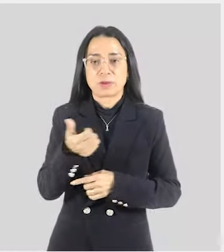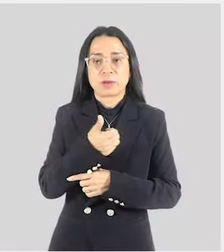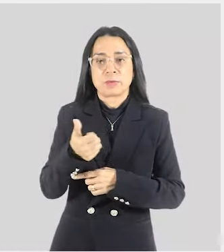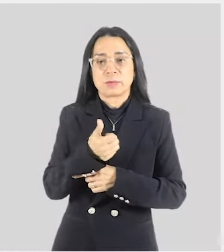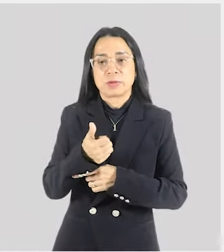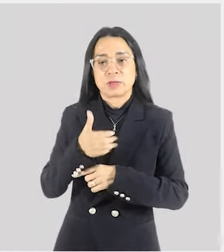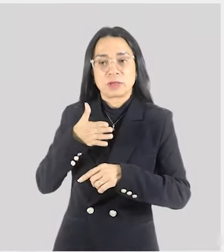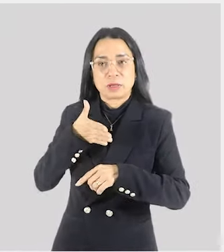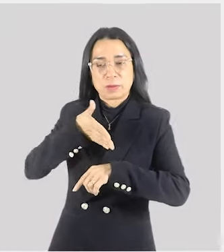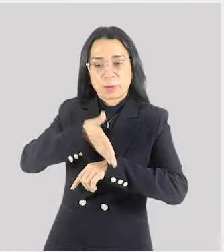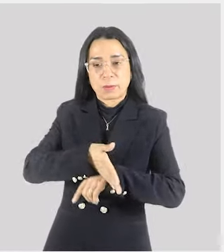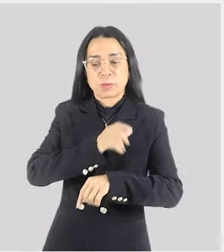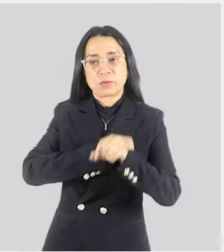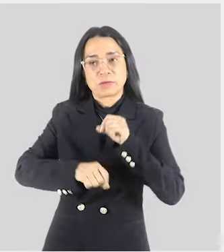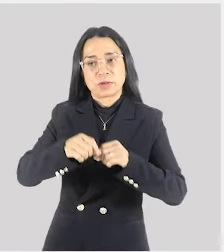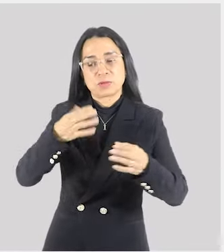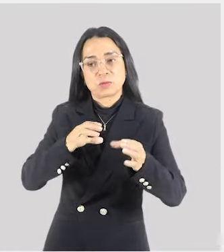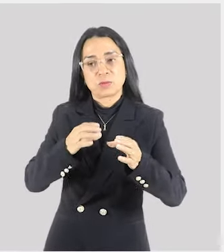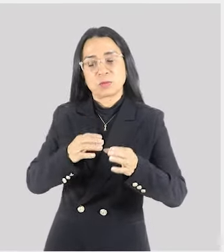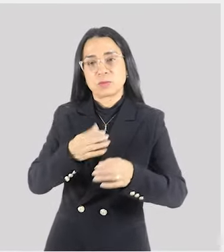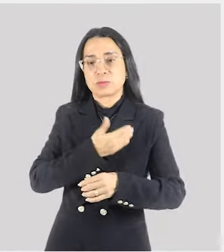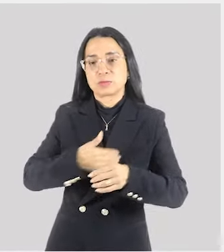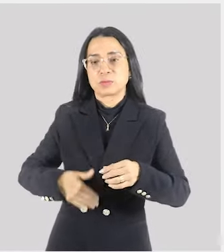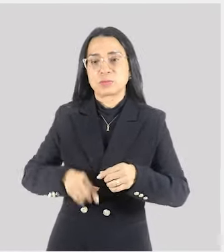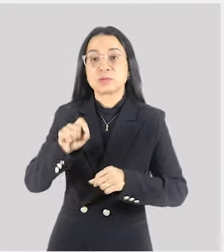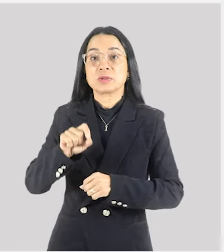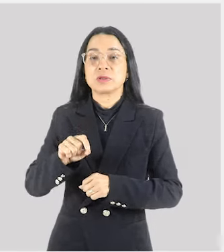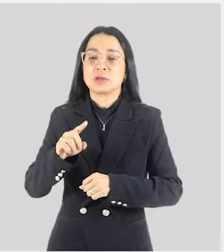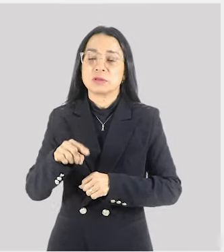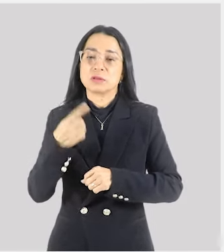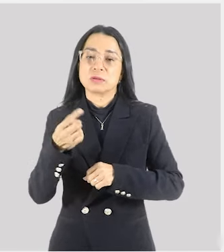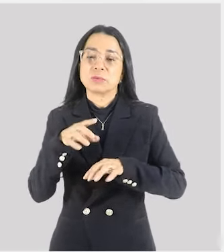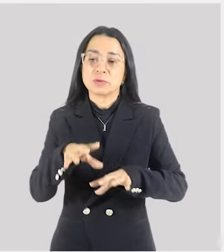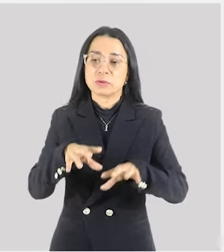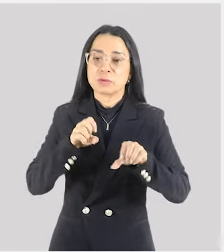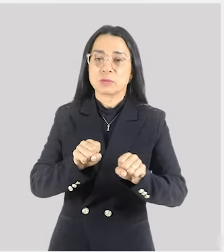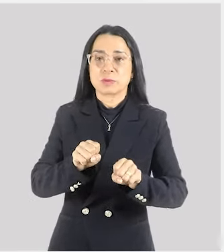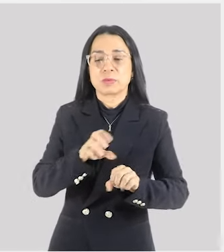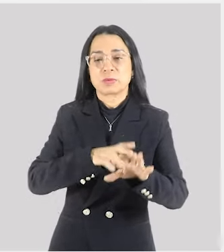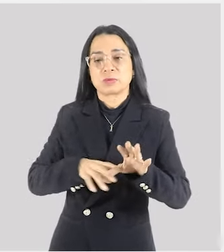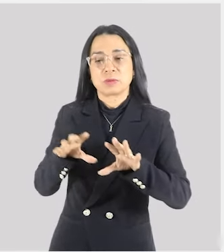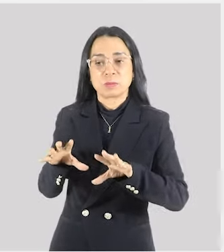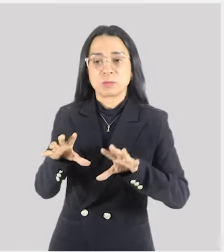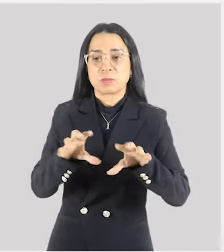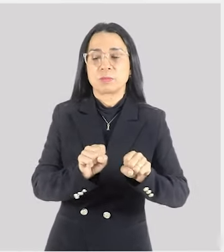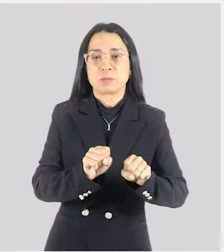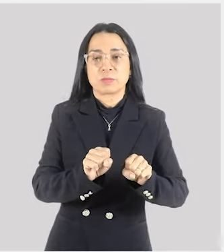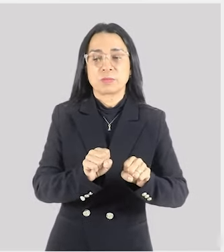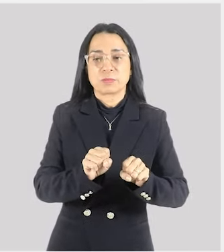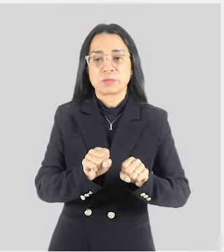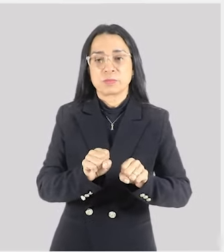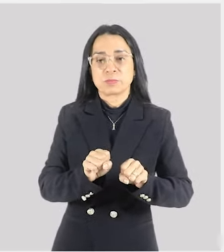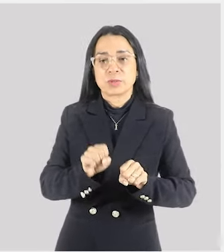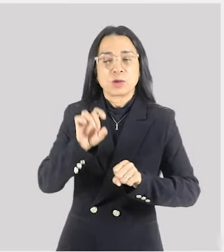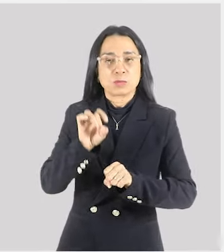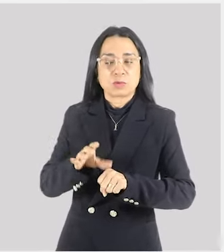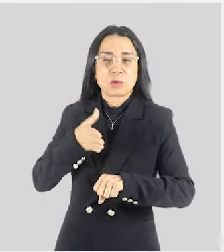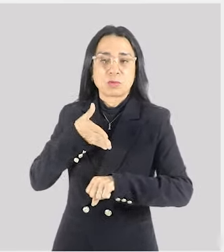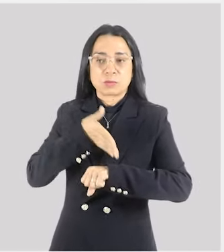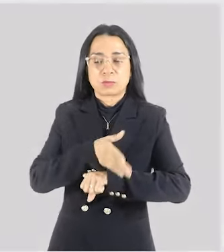é ser aprovado em concurso público e posteriormente tomar posse ou seja também não basta ser aprovado é necessário que